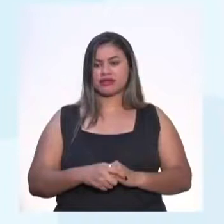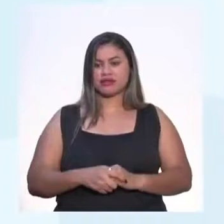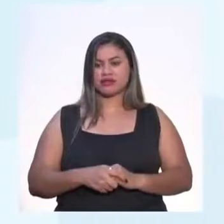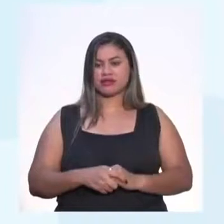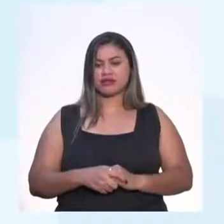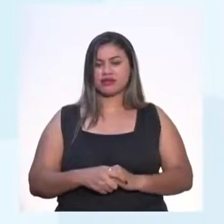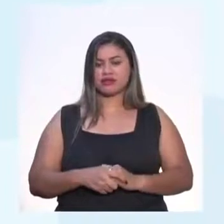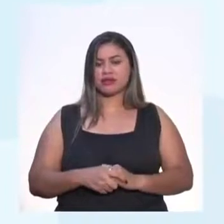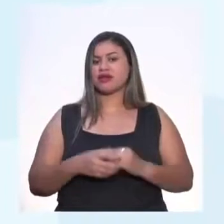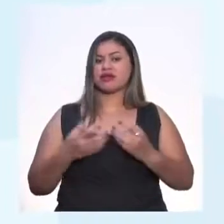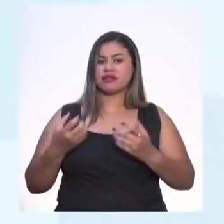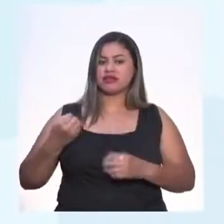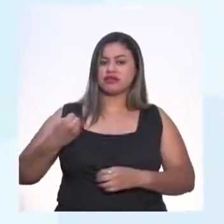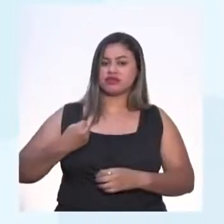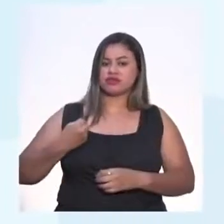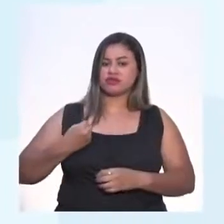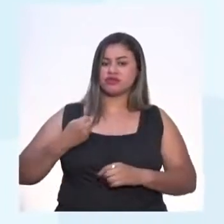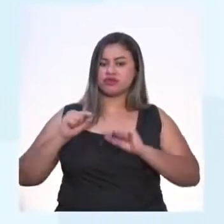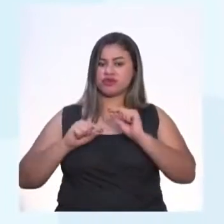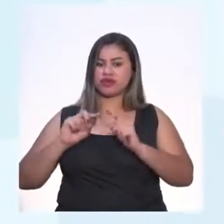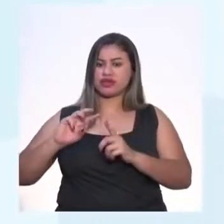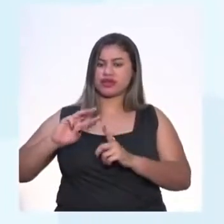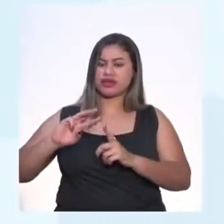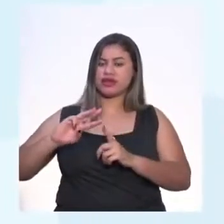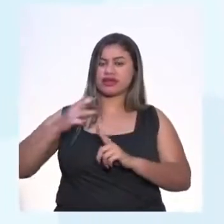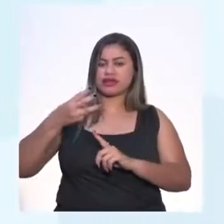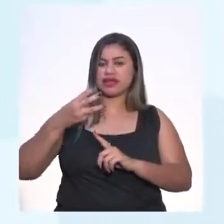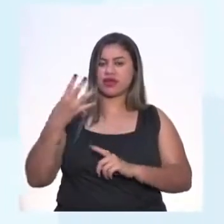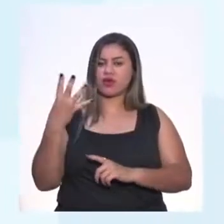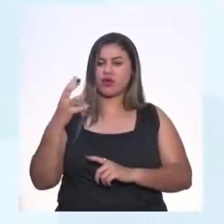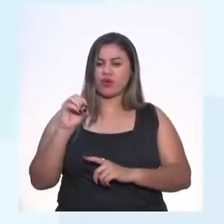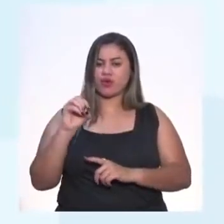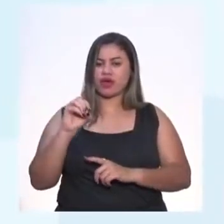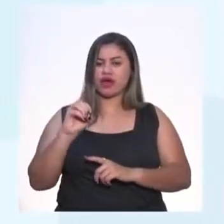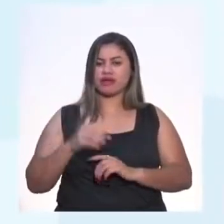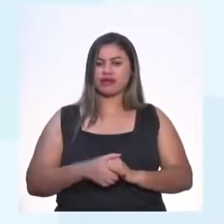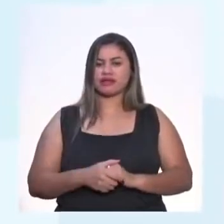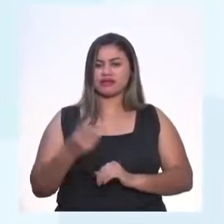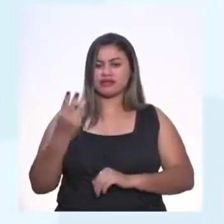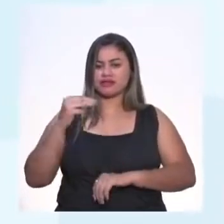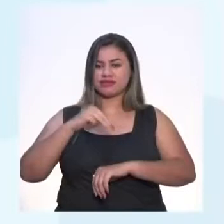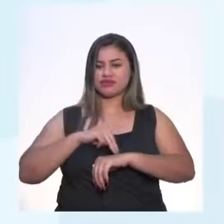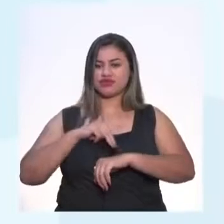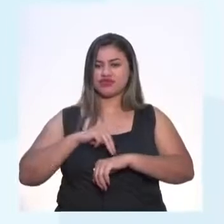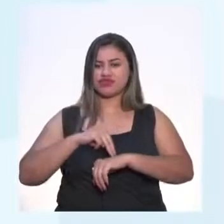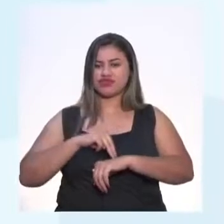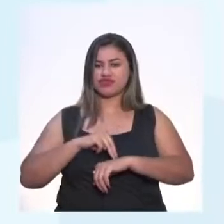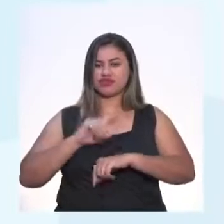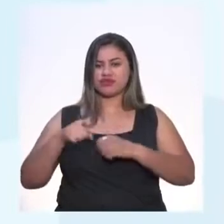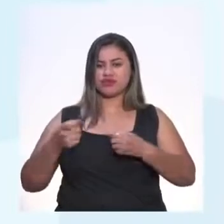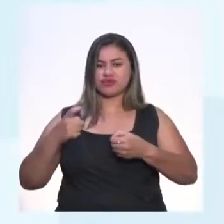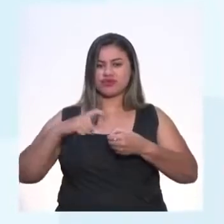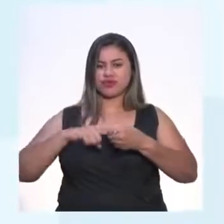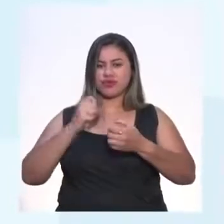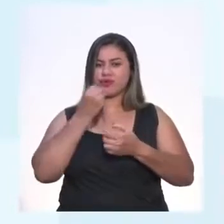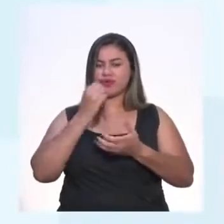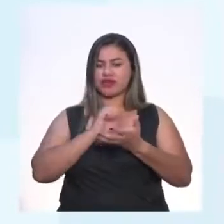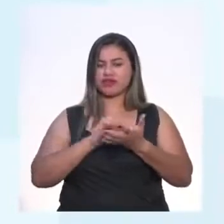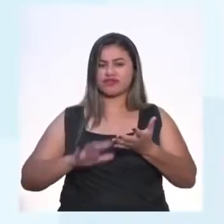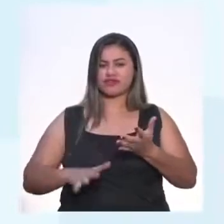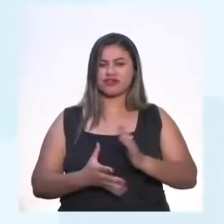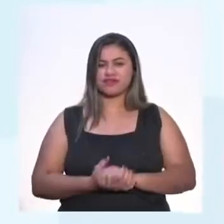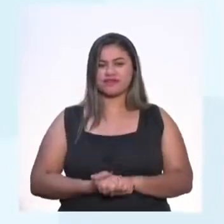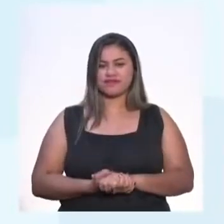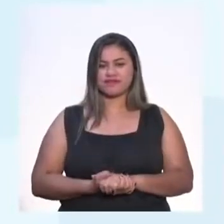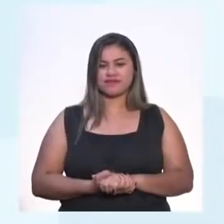número, eu adicionando ao triplo, é igual a 40. Qual que é esse número? 3 minutinhos, a gente já retorna. Bom